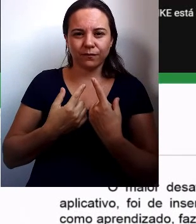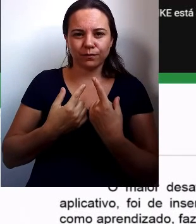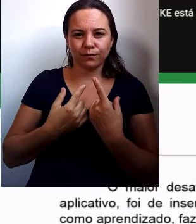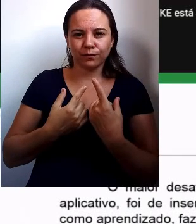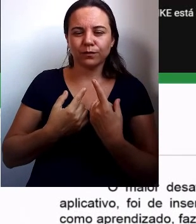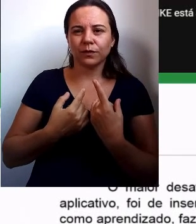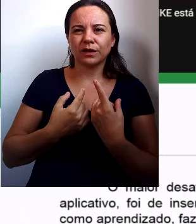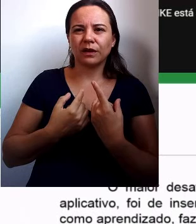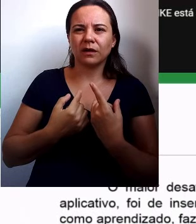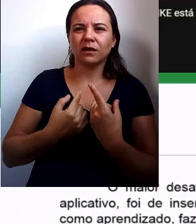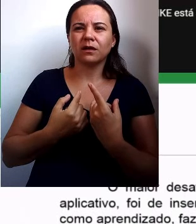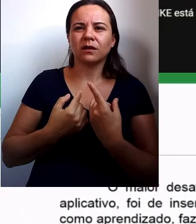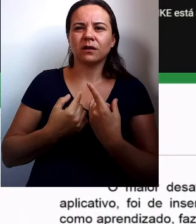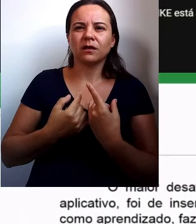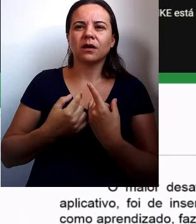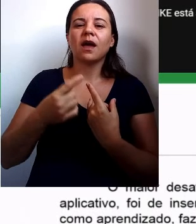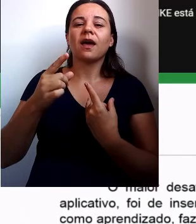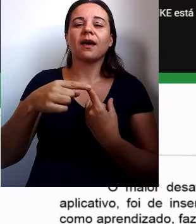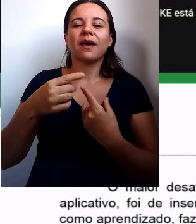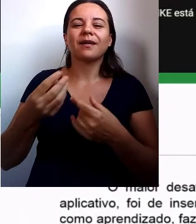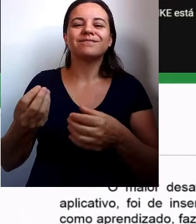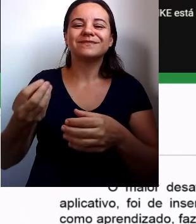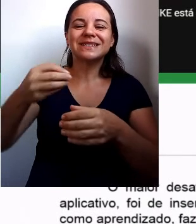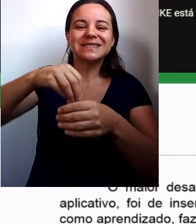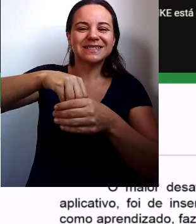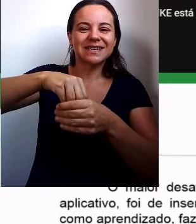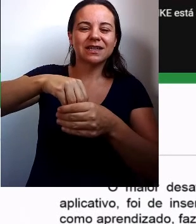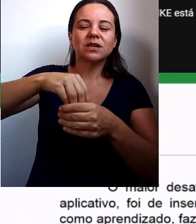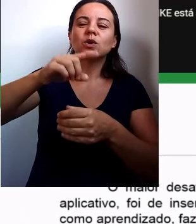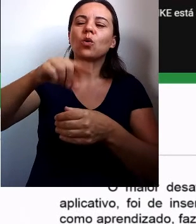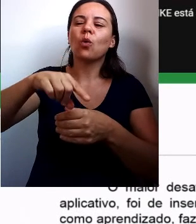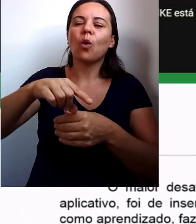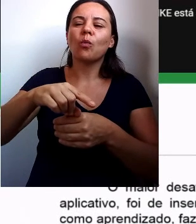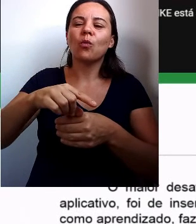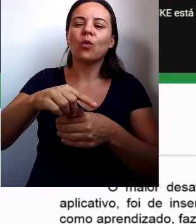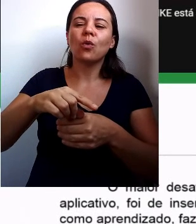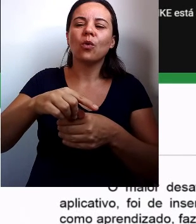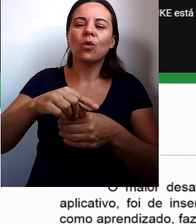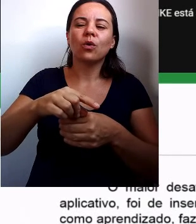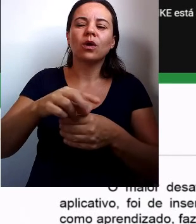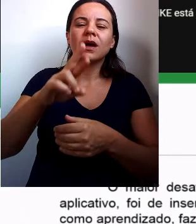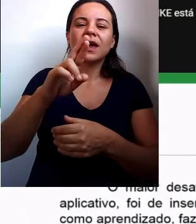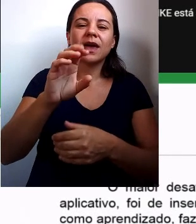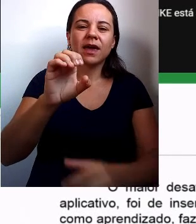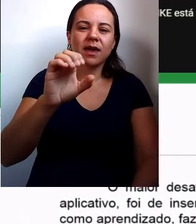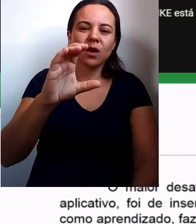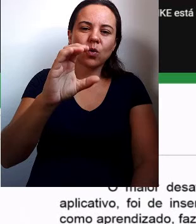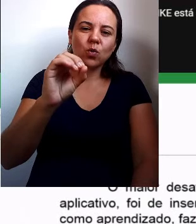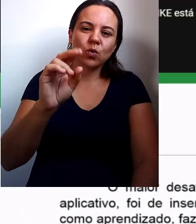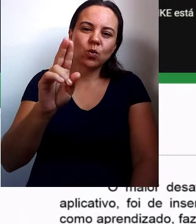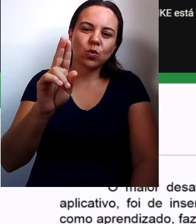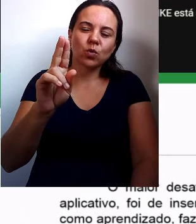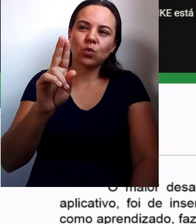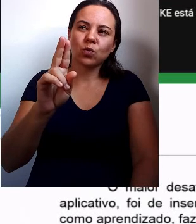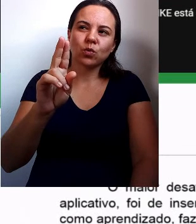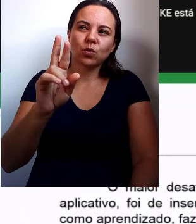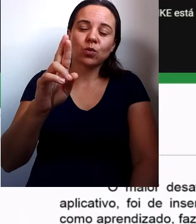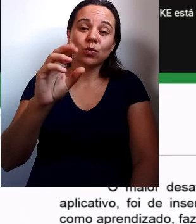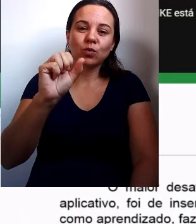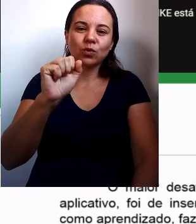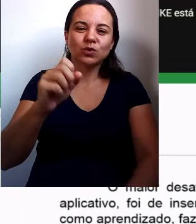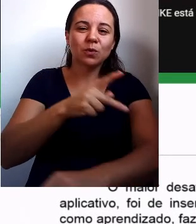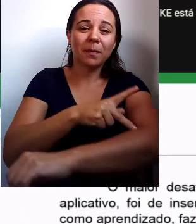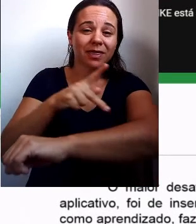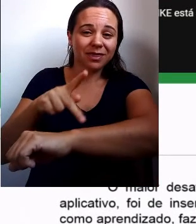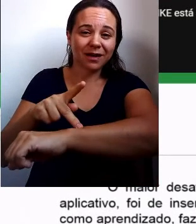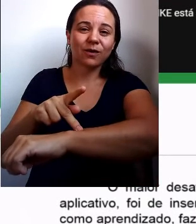desse software, né, desse aplicativo, foi o de inseri-lo ele como um recurso pedagógico, de uma forma comprometida com o